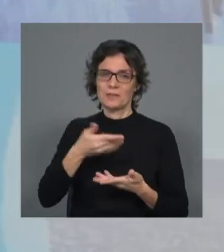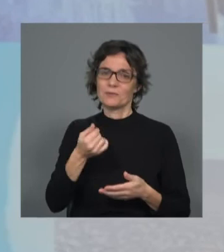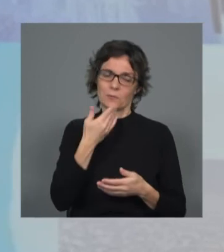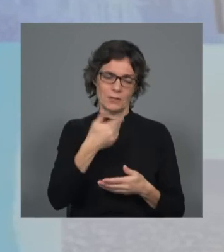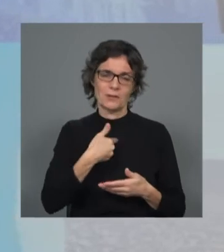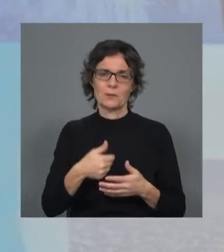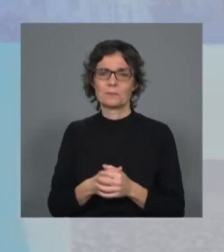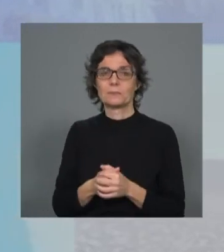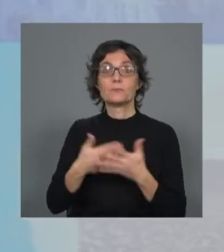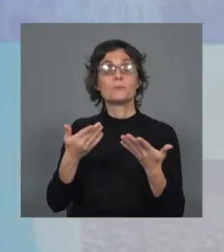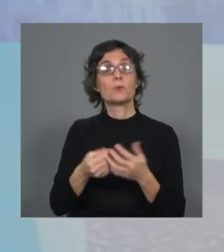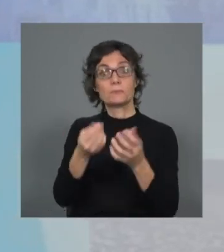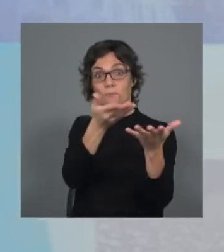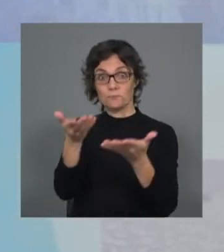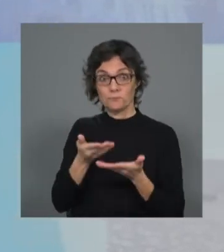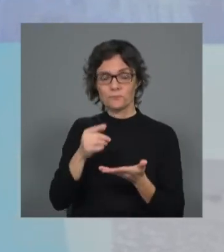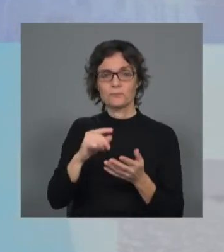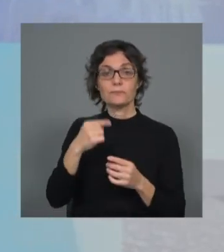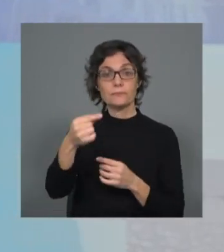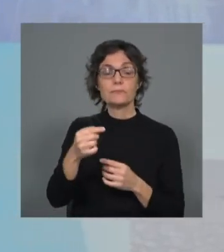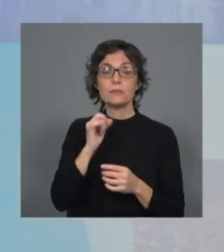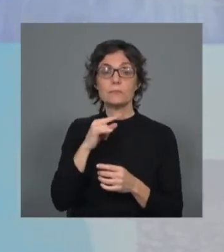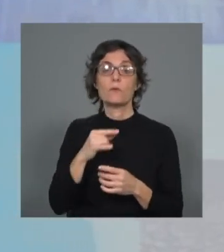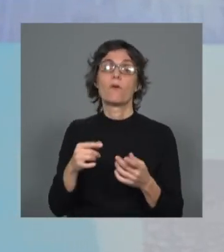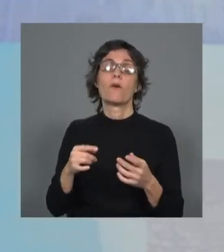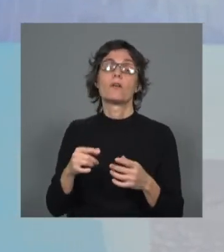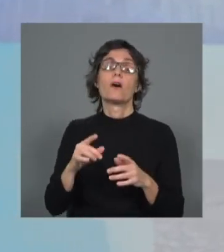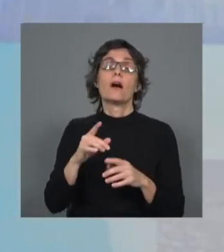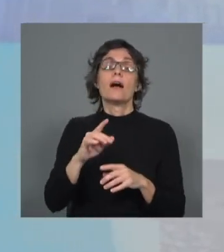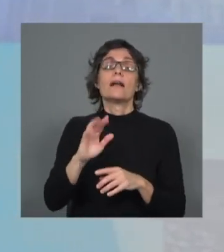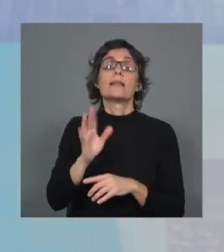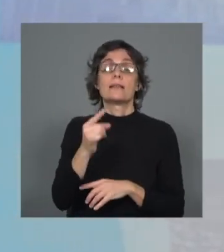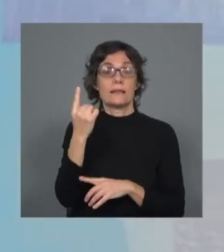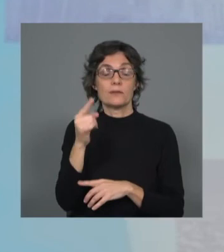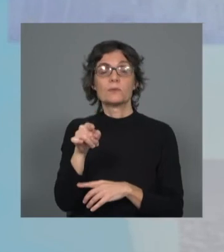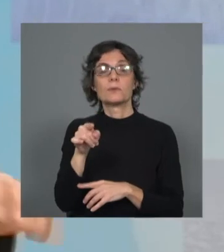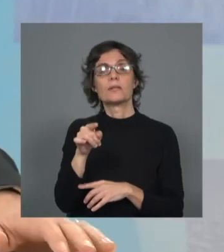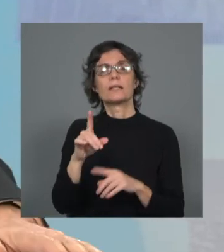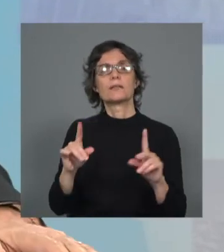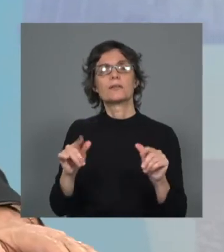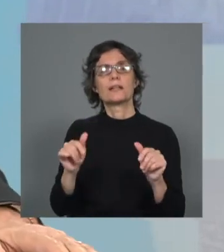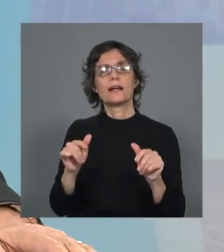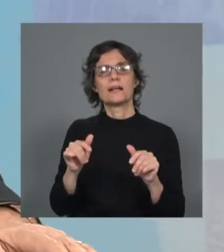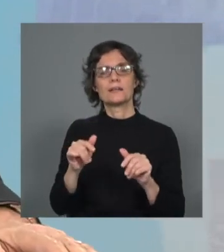Termino ainda com o convite para que mais logo se junte ao auditório da Antena 1 para acompanhar a edição rádio do